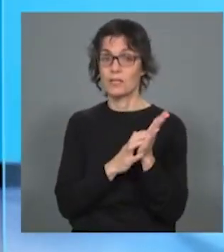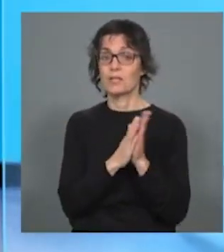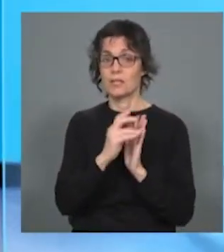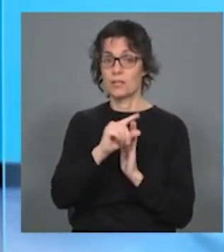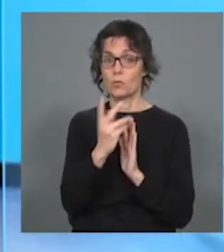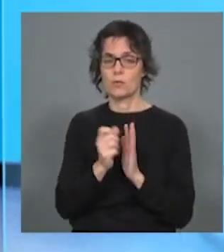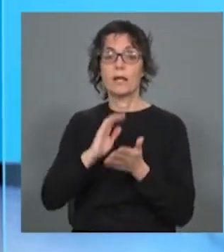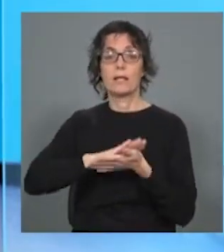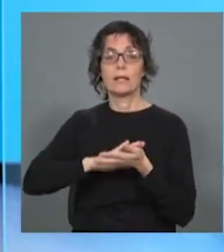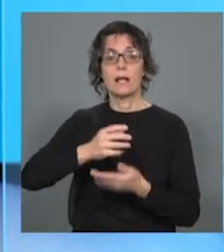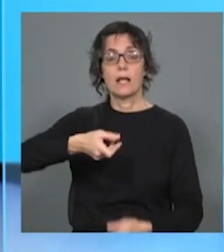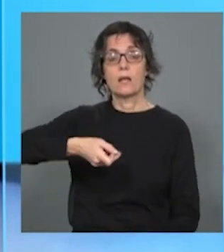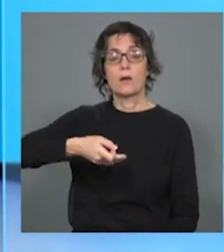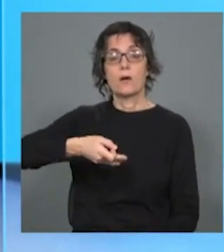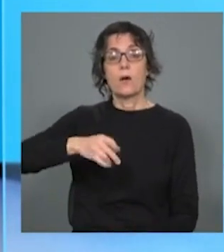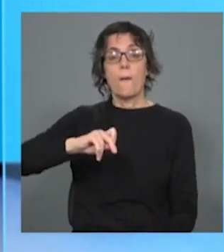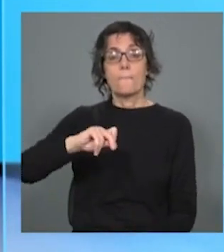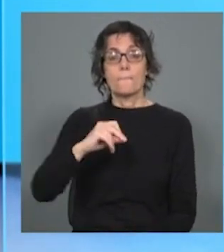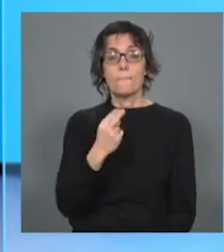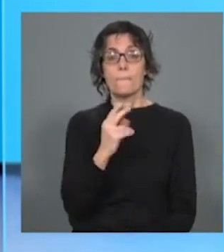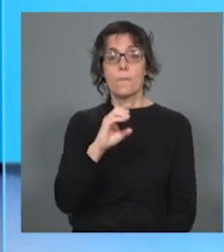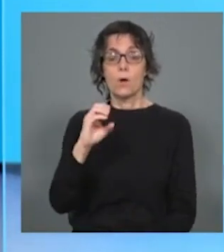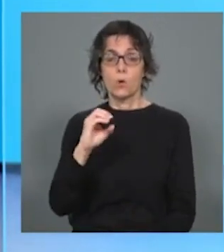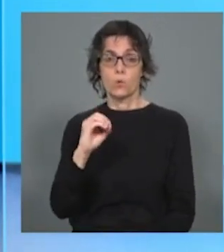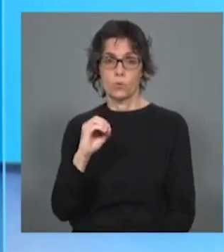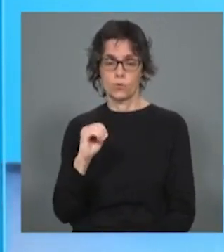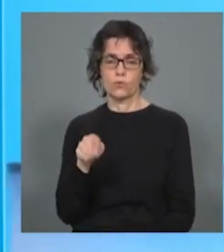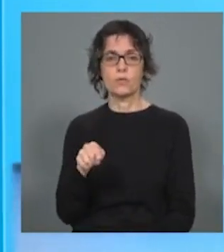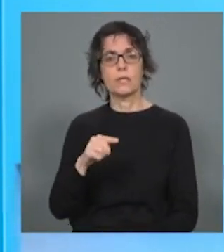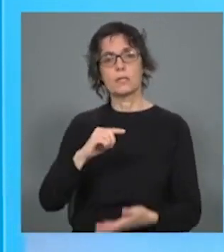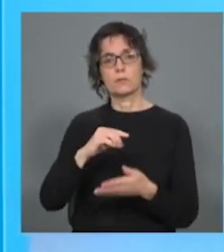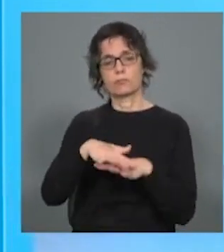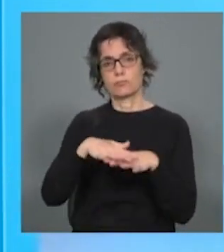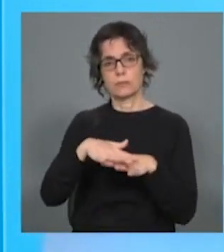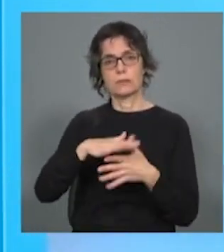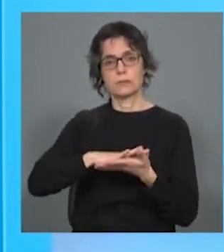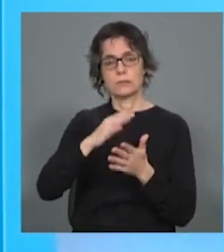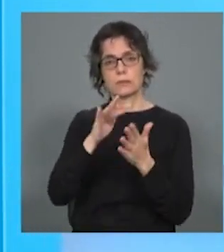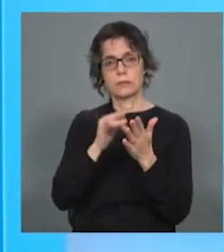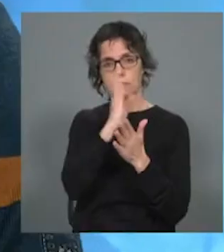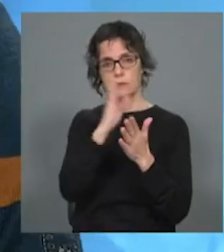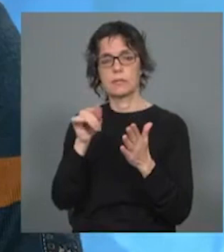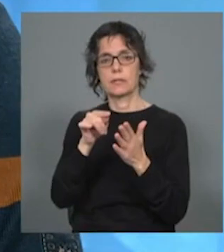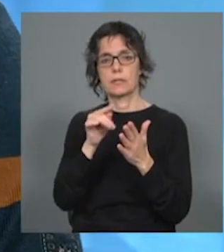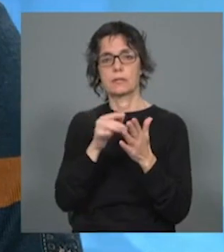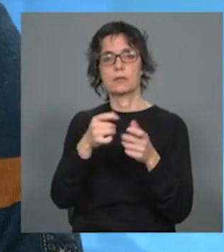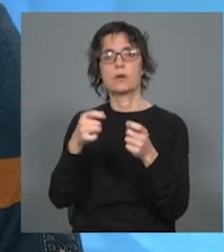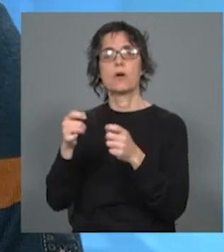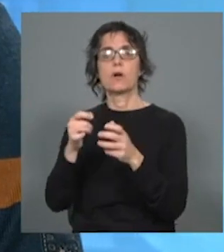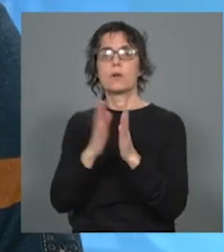pela Paulus e que, portanto, está disponível nessas redes de livrarias religiosas e que foi escrito